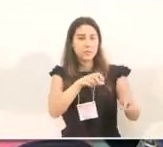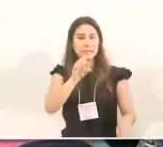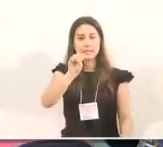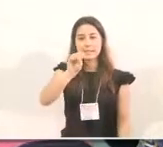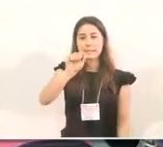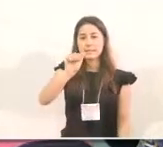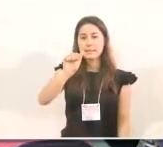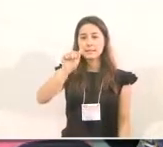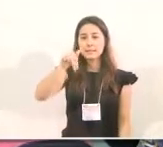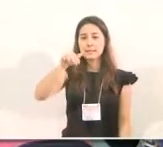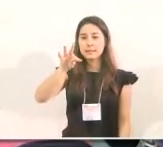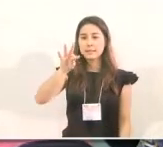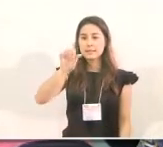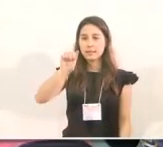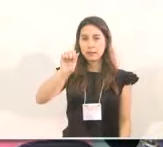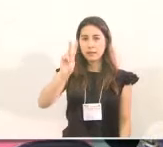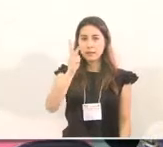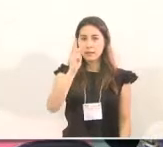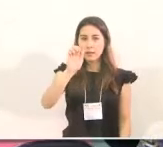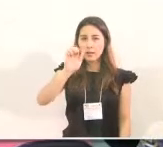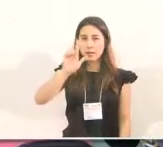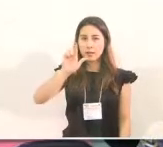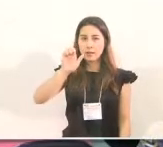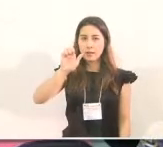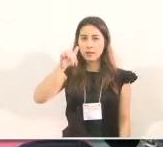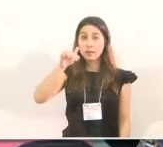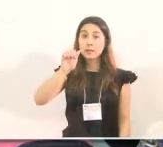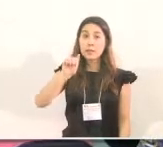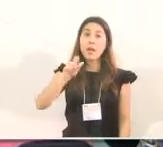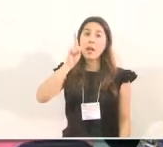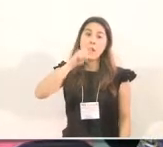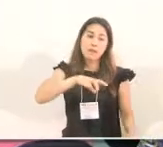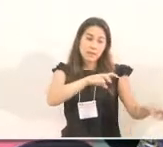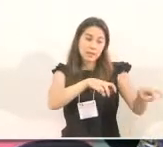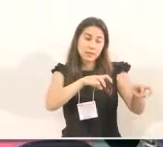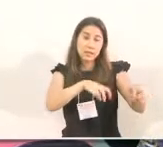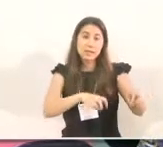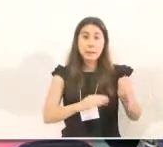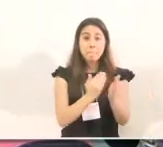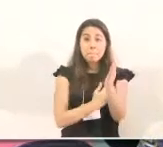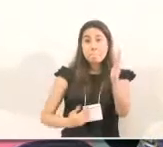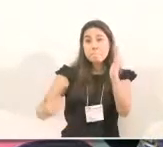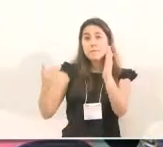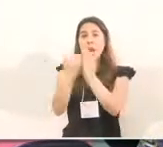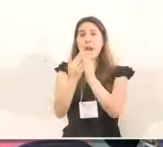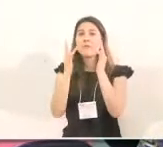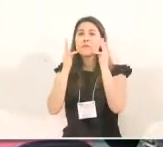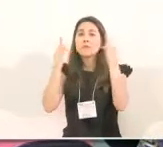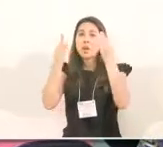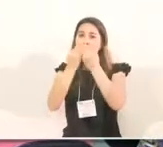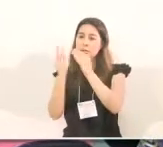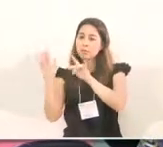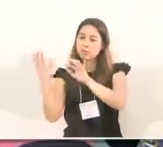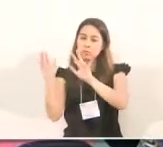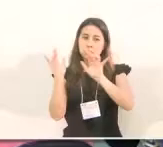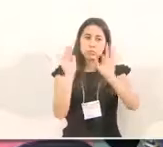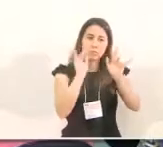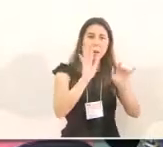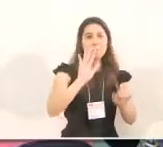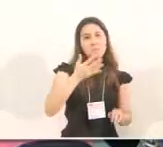de família italiana é ela curte se ela chegava a cultivar no seu período auge aí